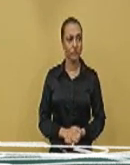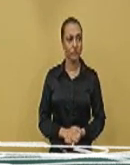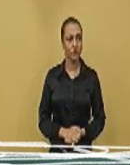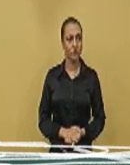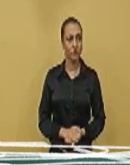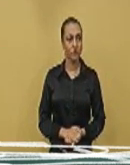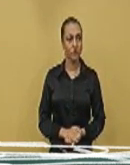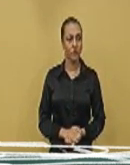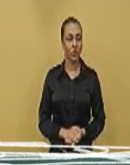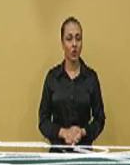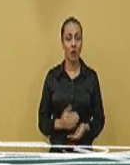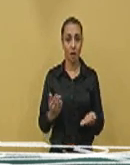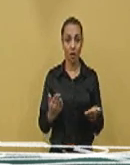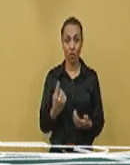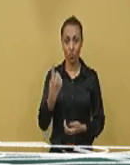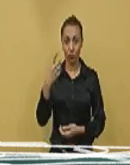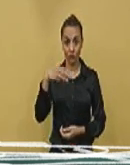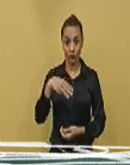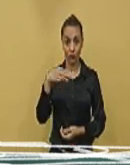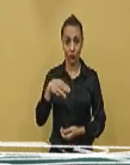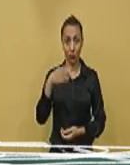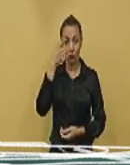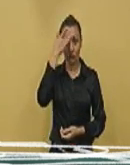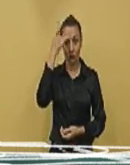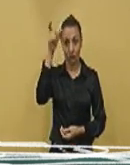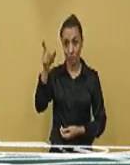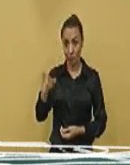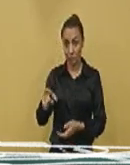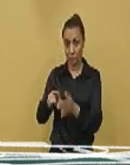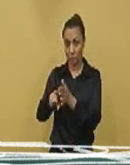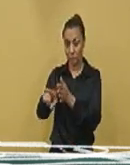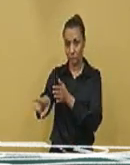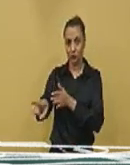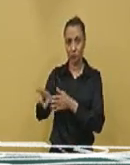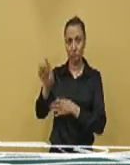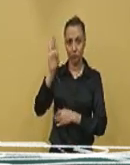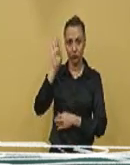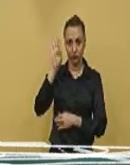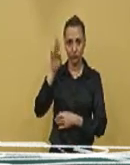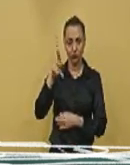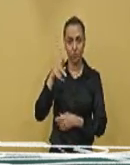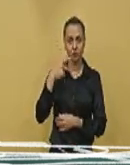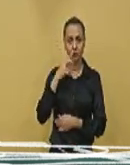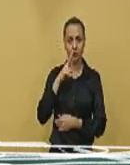Flaviana, você tem 1 minuto e diga para quem é o candidato que vai responder.